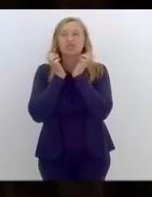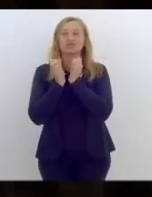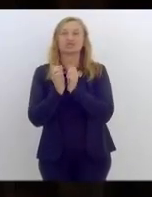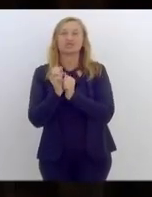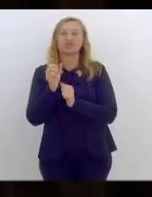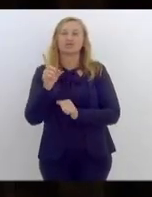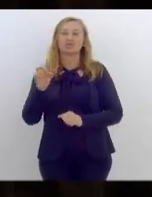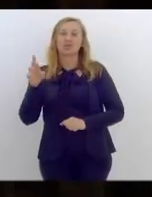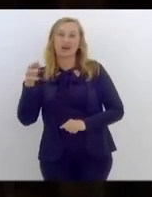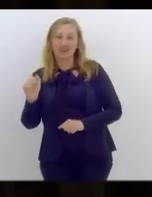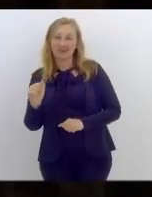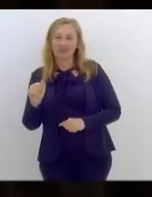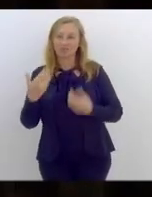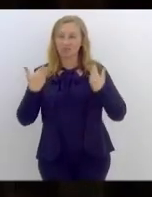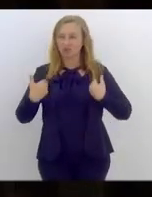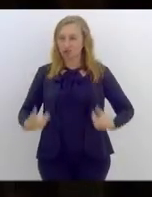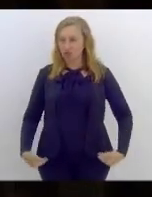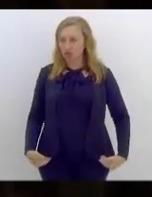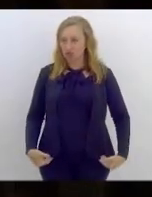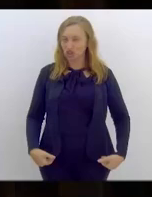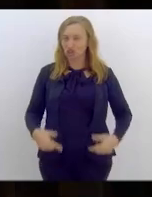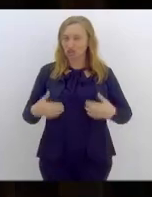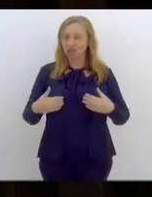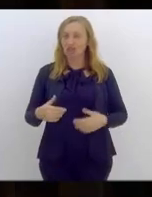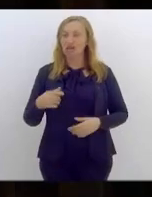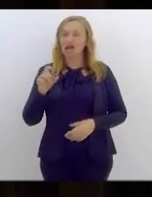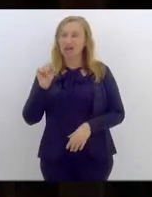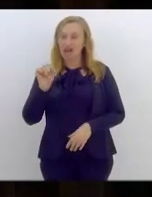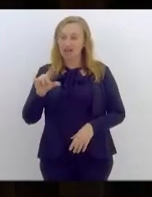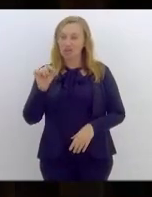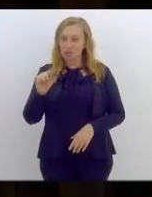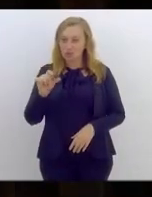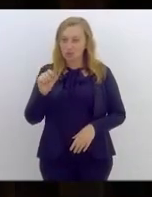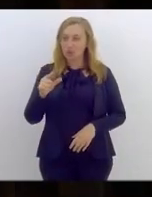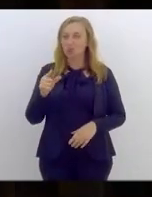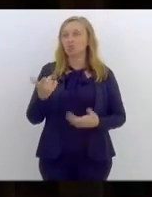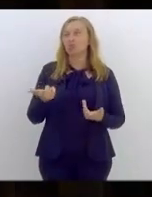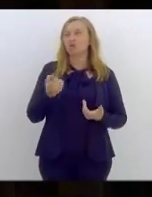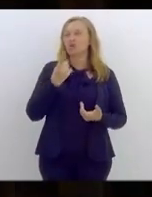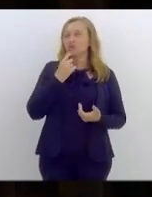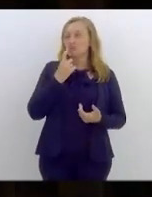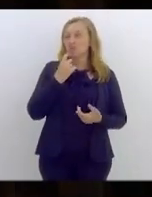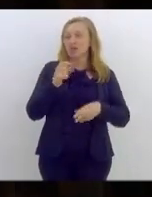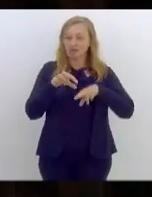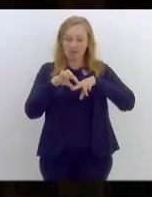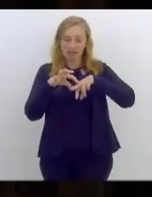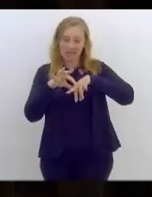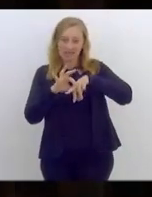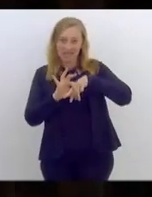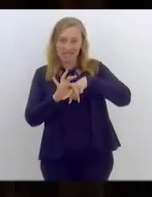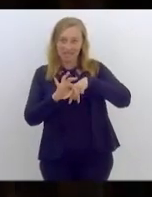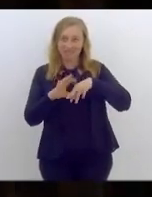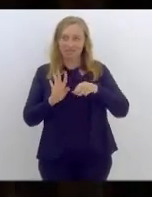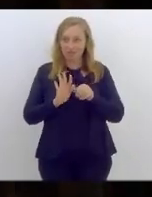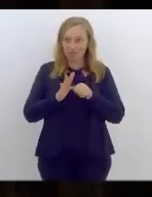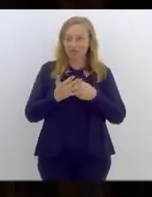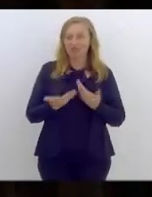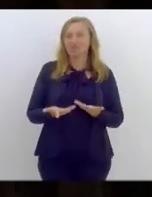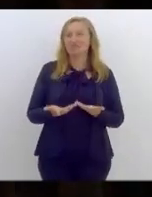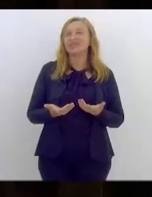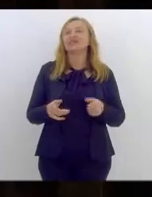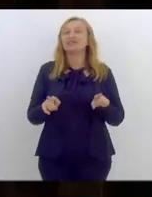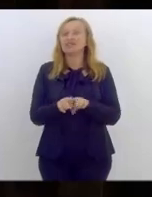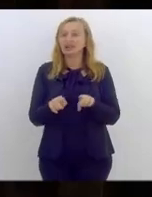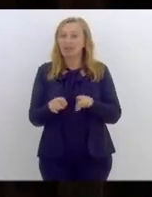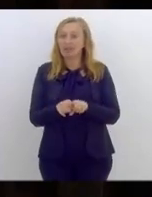um vestido azul e vermelho e dois anéis bem discretos de búzios. Quero também